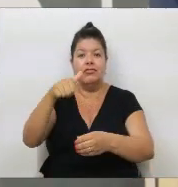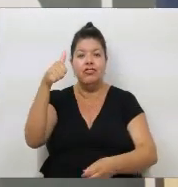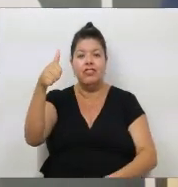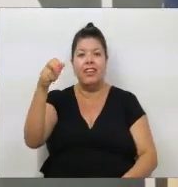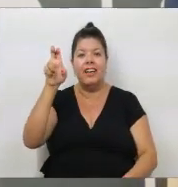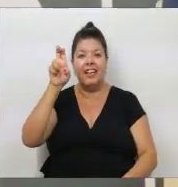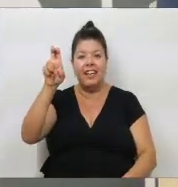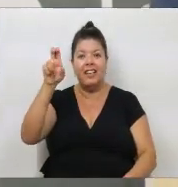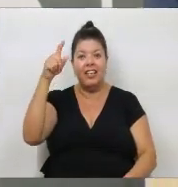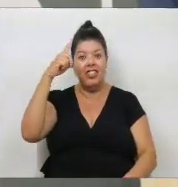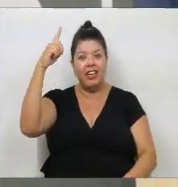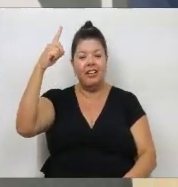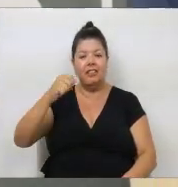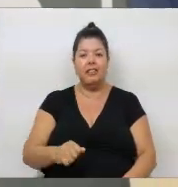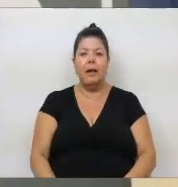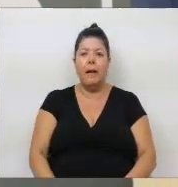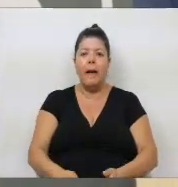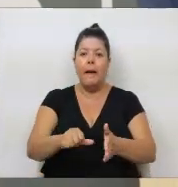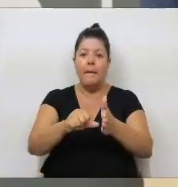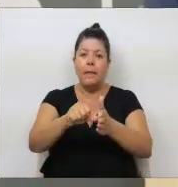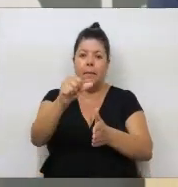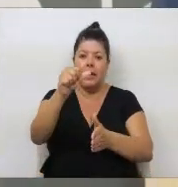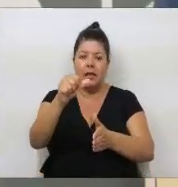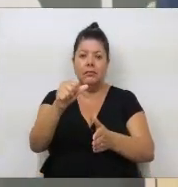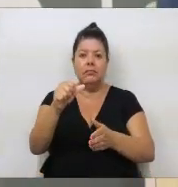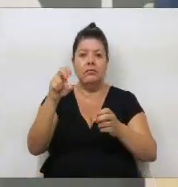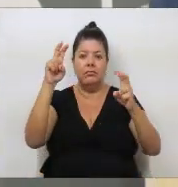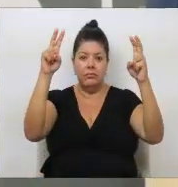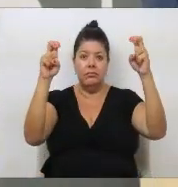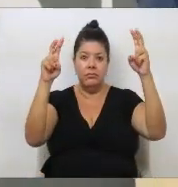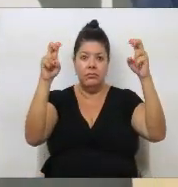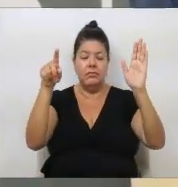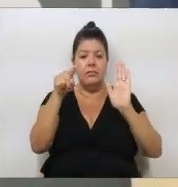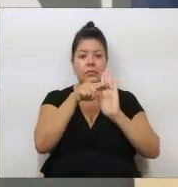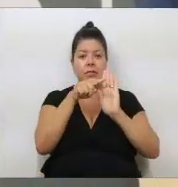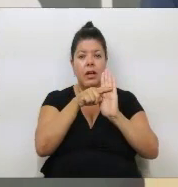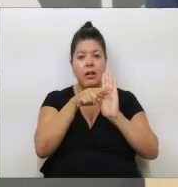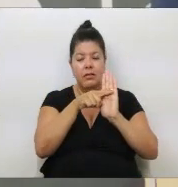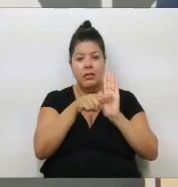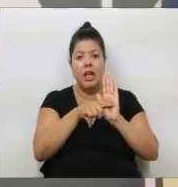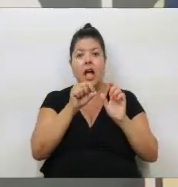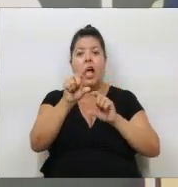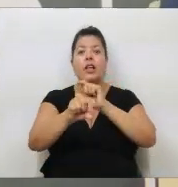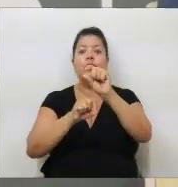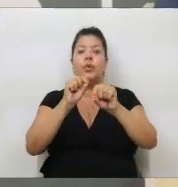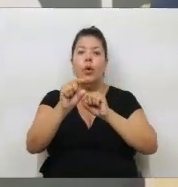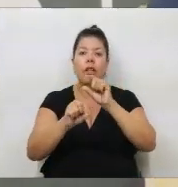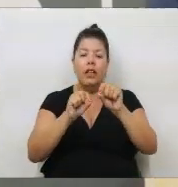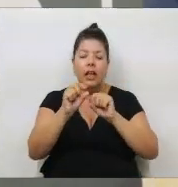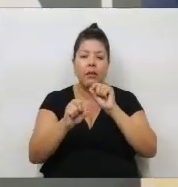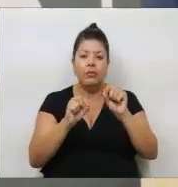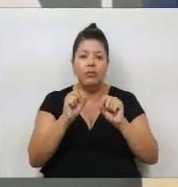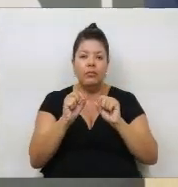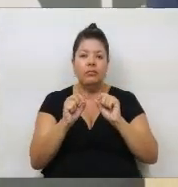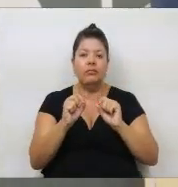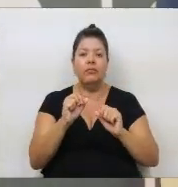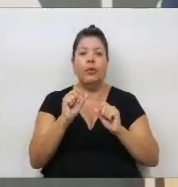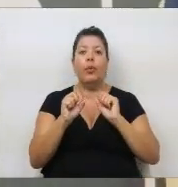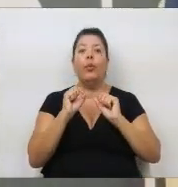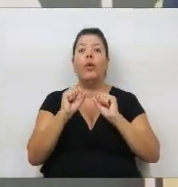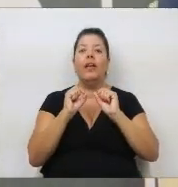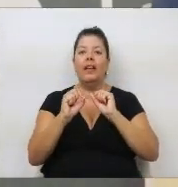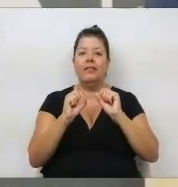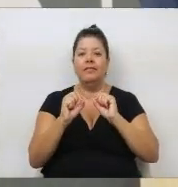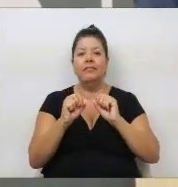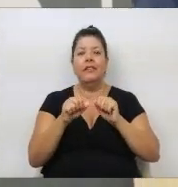A primeira delas é um tópico que até está bem em alta, né, vamos dizer assim, ou bem em evidência, infelizmente, né, graças à